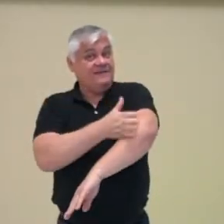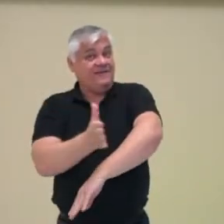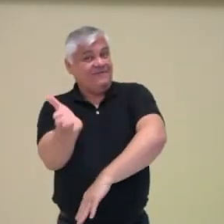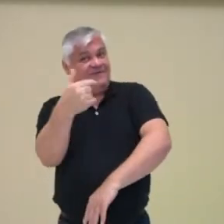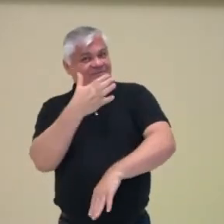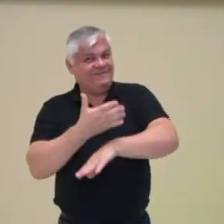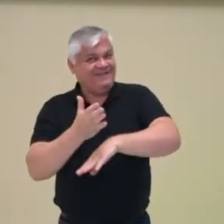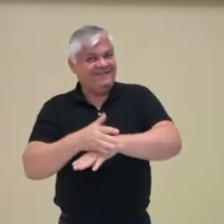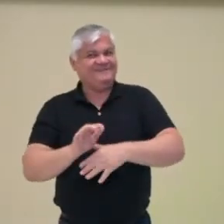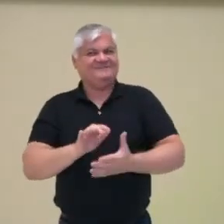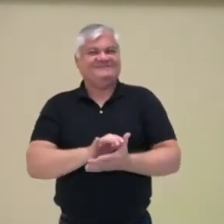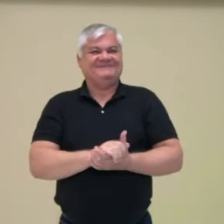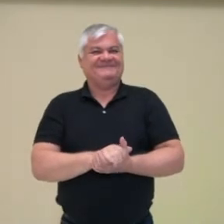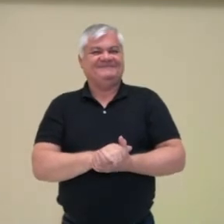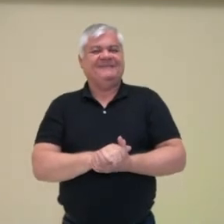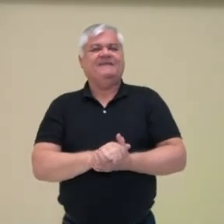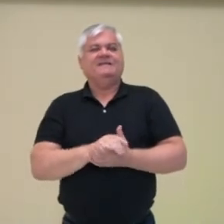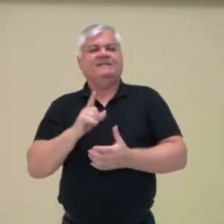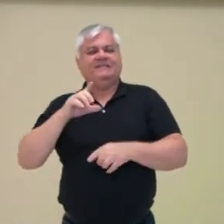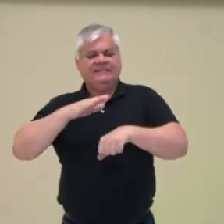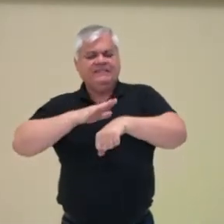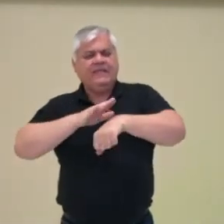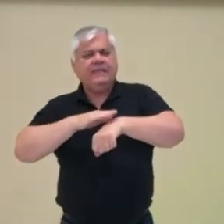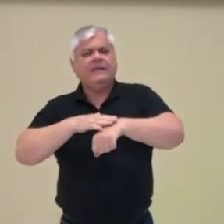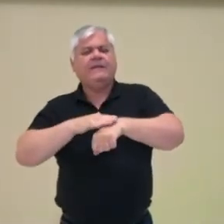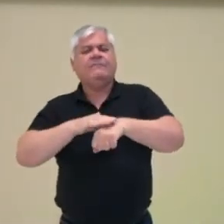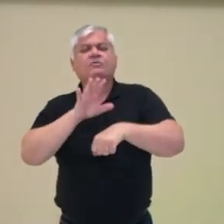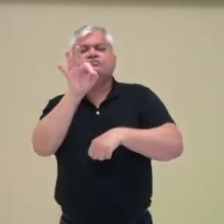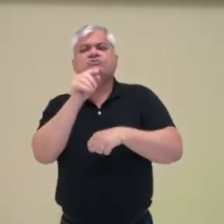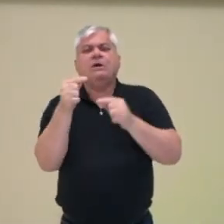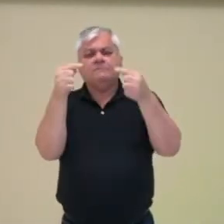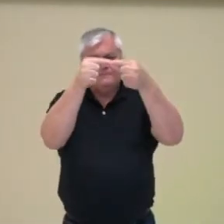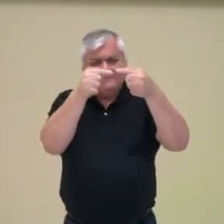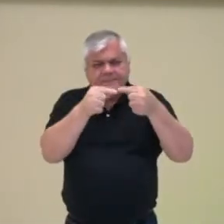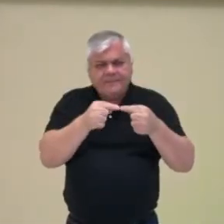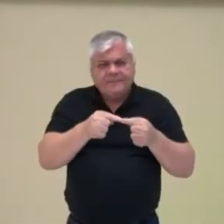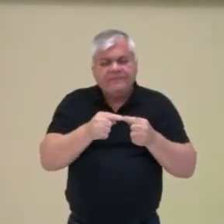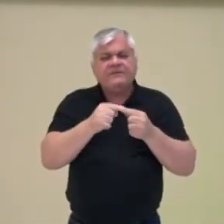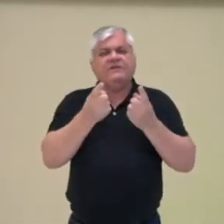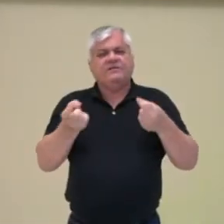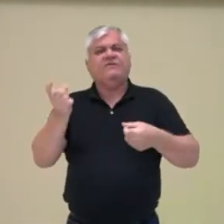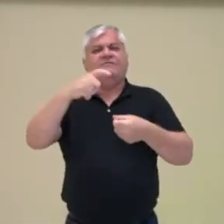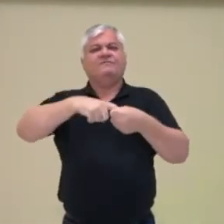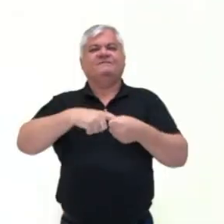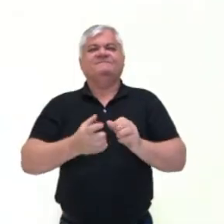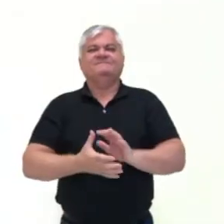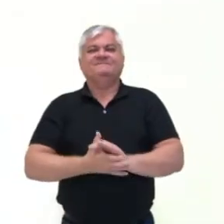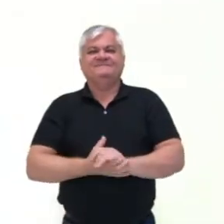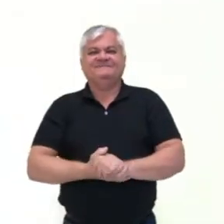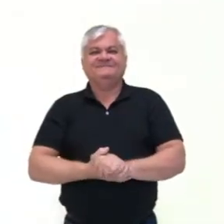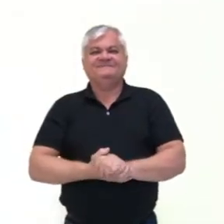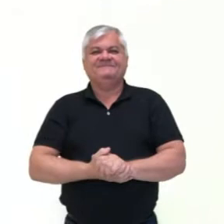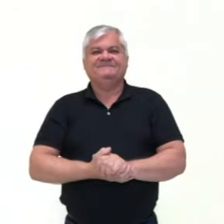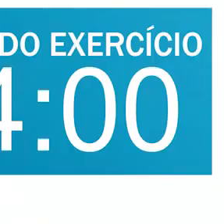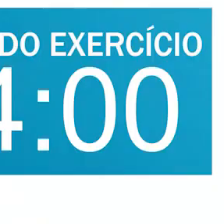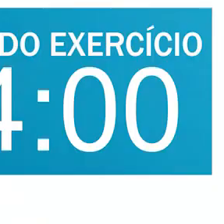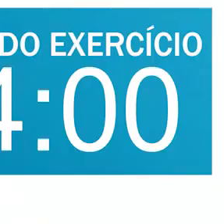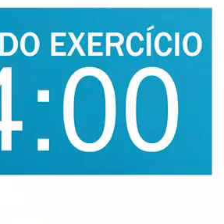fazer um exercício? Tempinho aqui para vocês, só aplicar a propriedade e já já a gente volta.